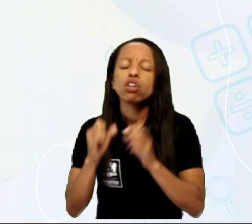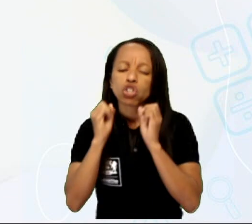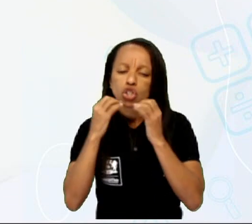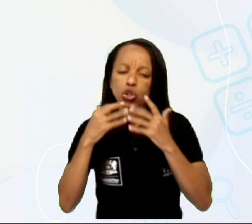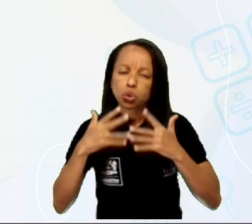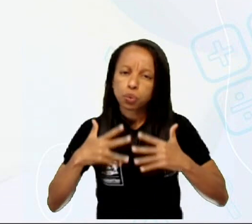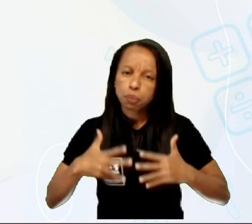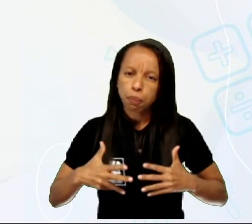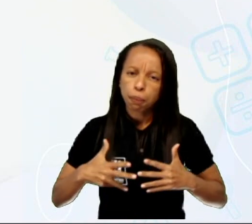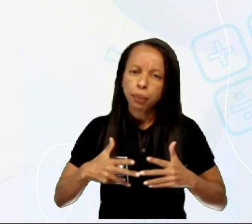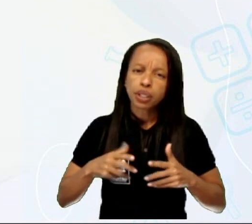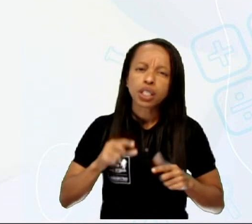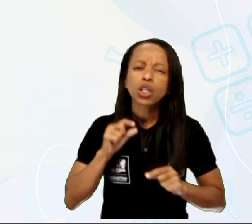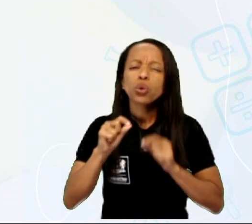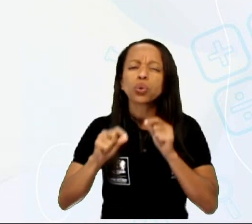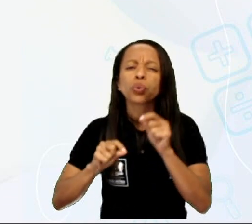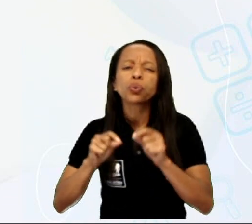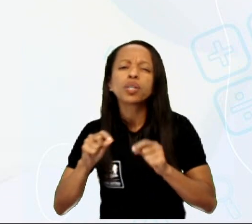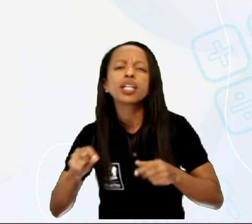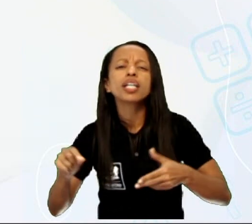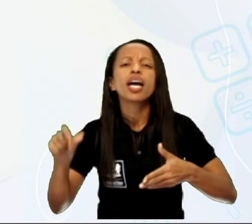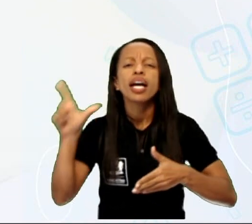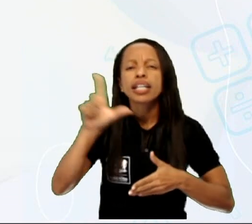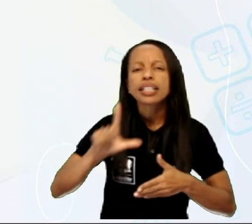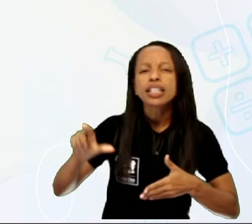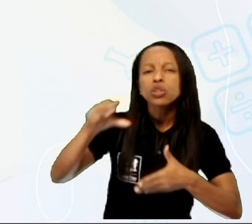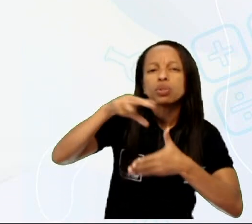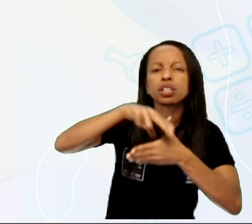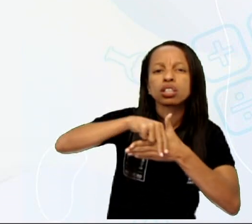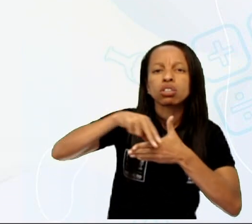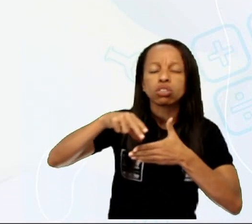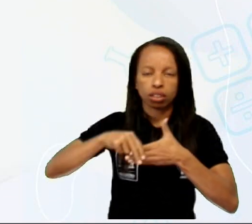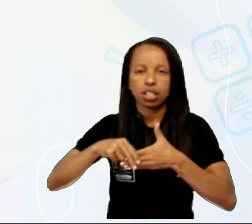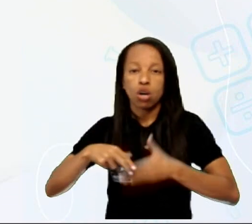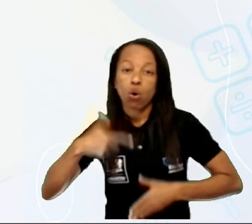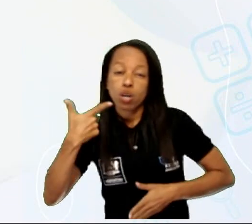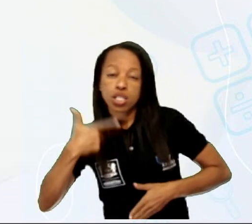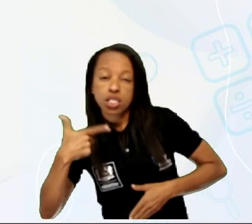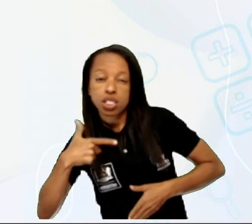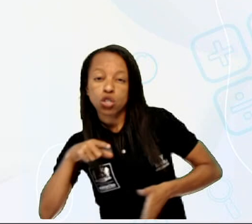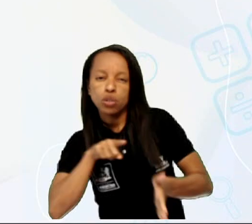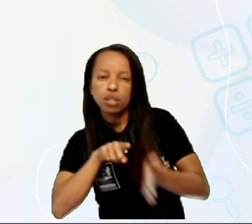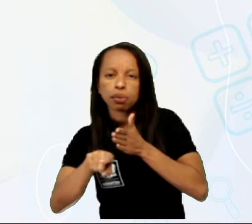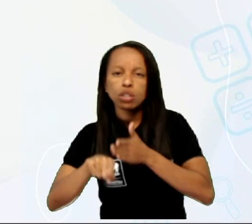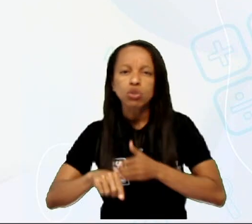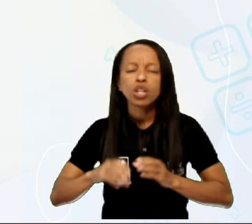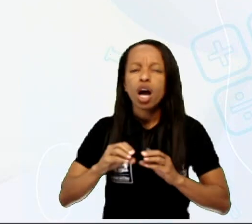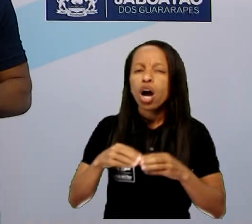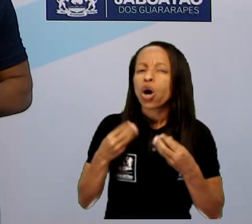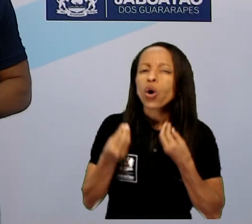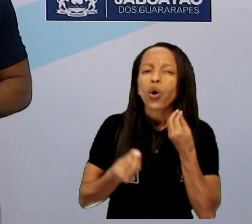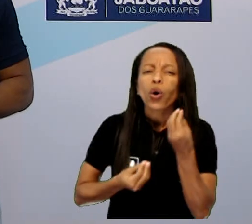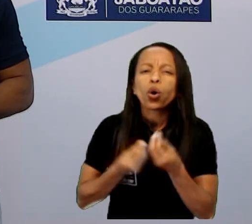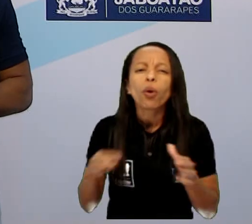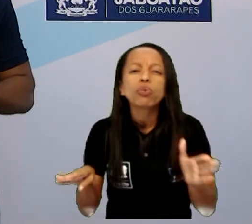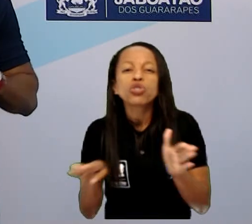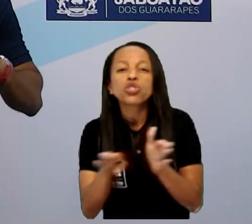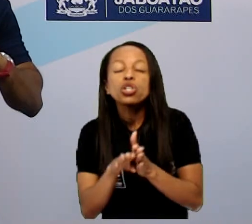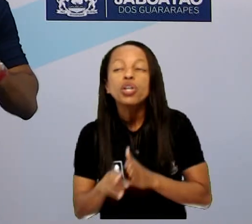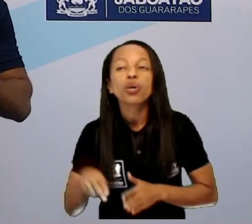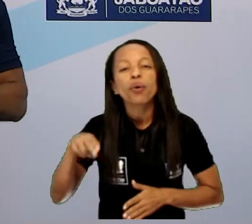cordel. E a segunda pergunta foi: como o cordel chegou ao Nordeste brasileiro? E aí, todo mundo pronto?